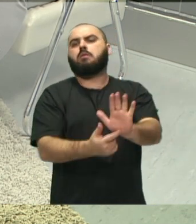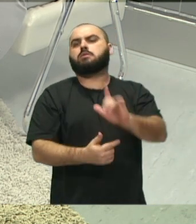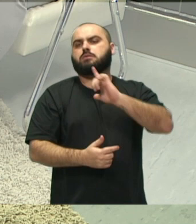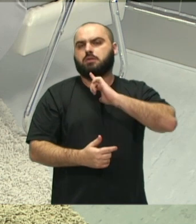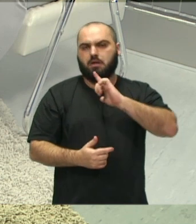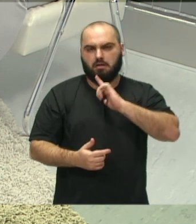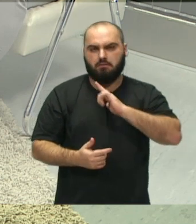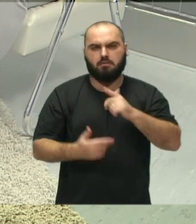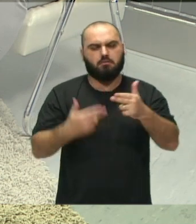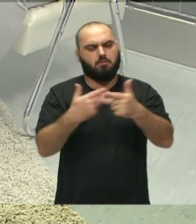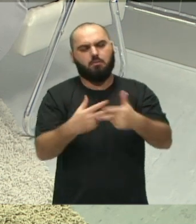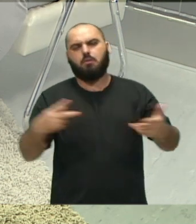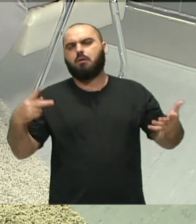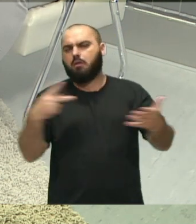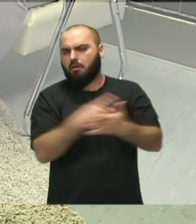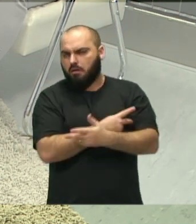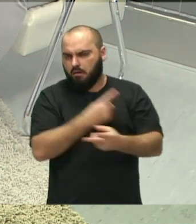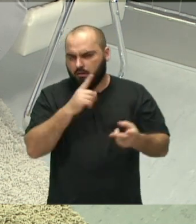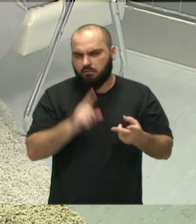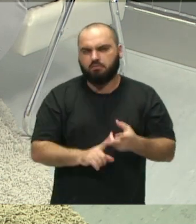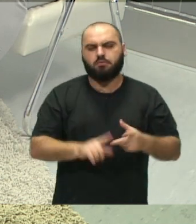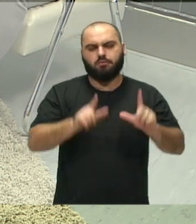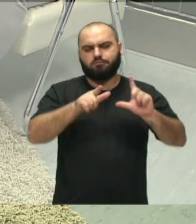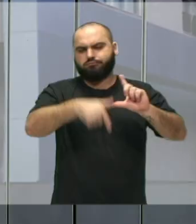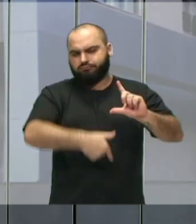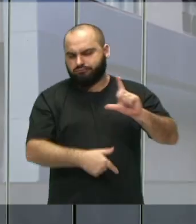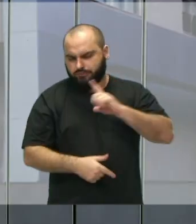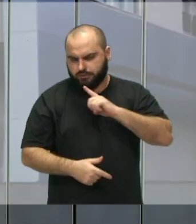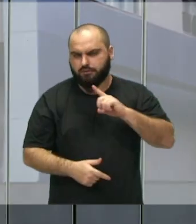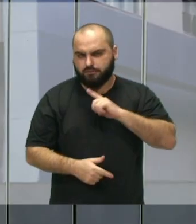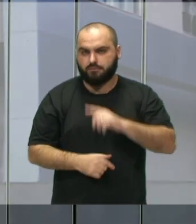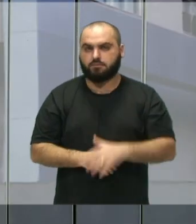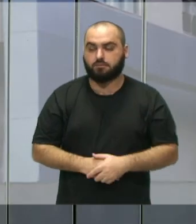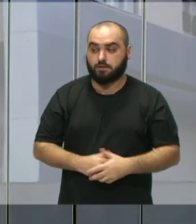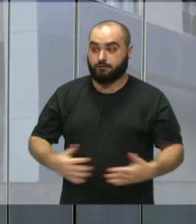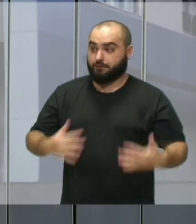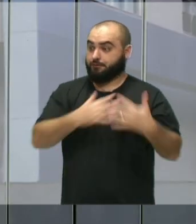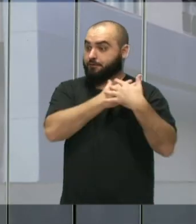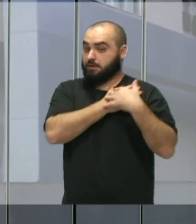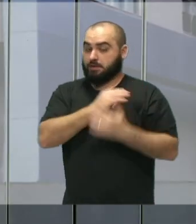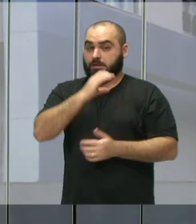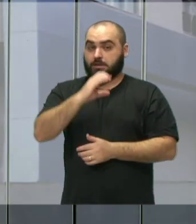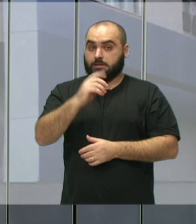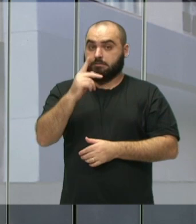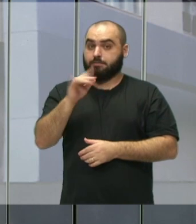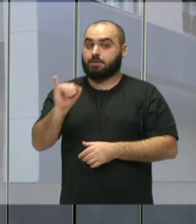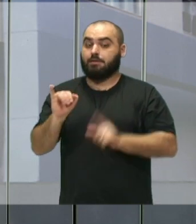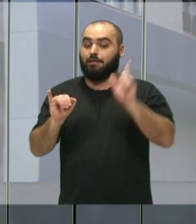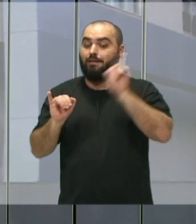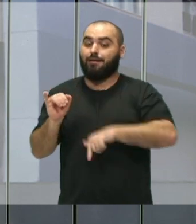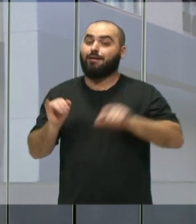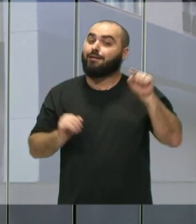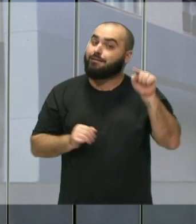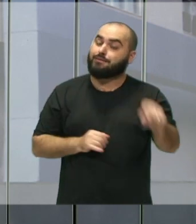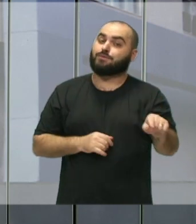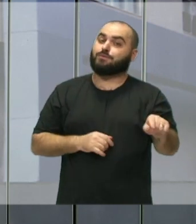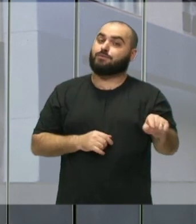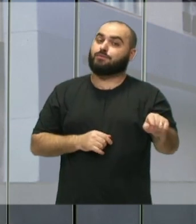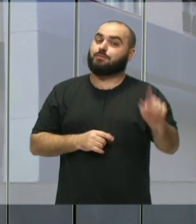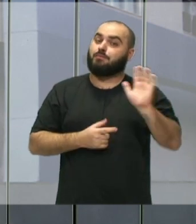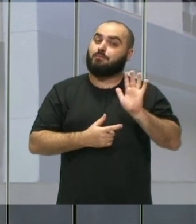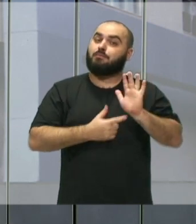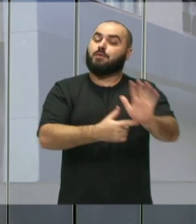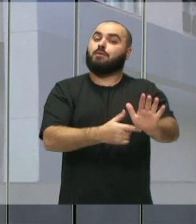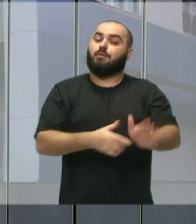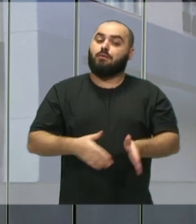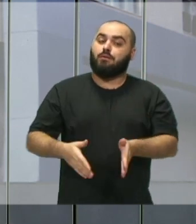houve irregularidade, que houve ato ilícito. Então, a função da CPI é indicar o caminho.